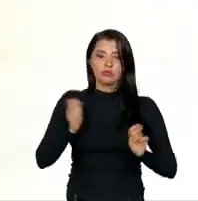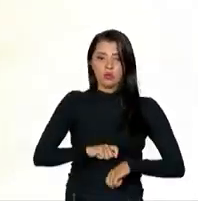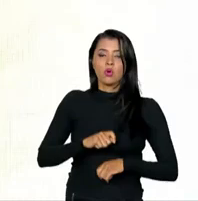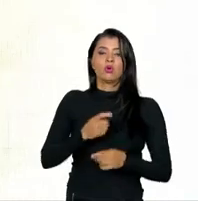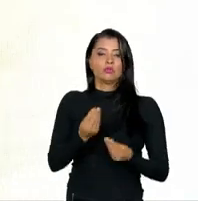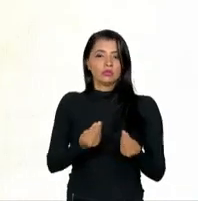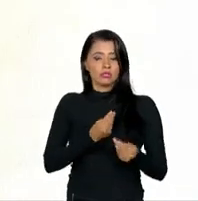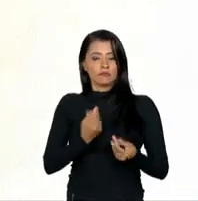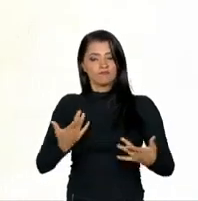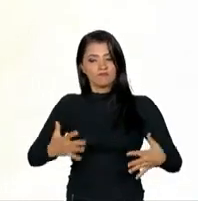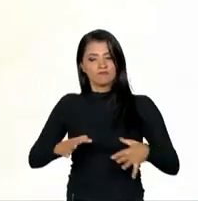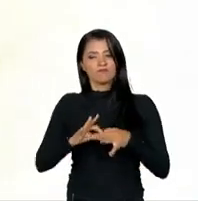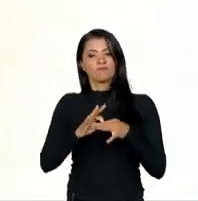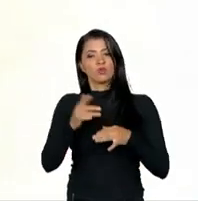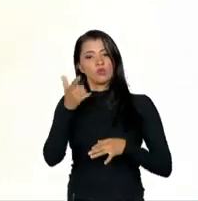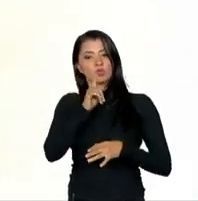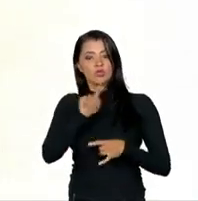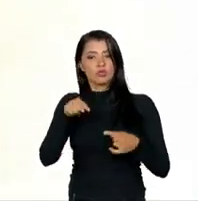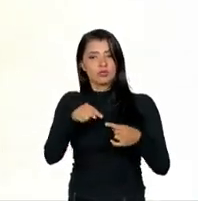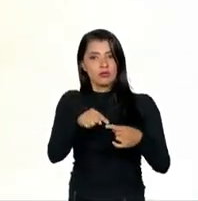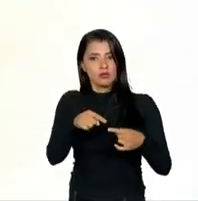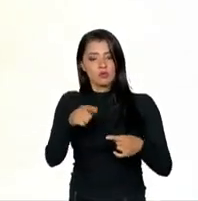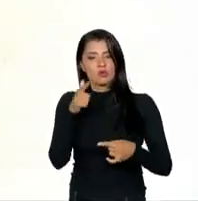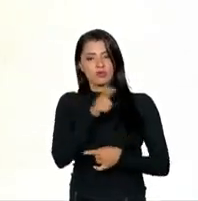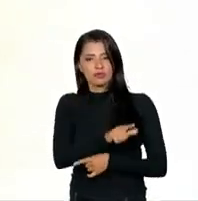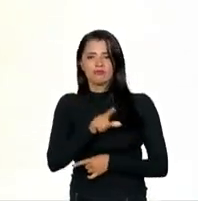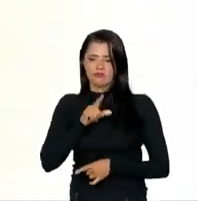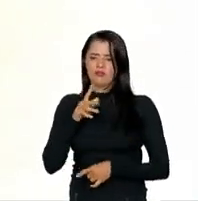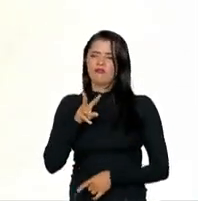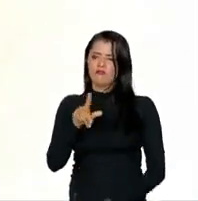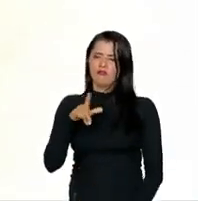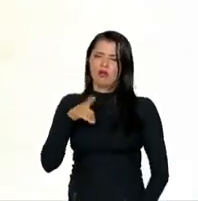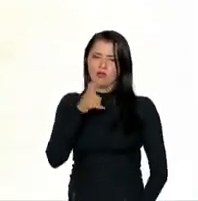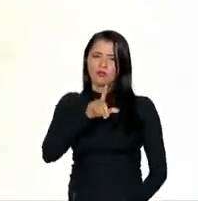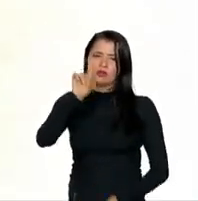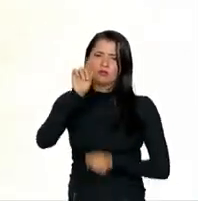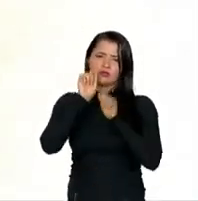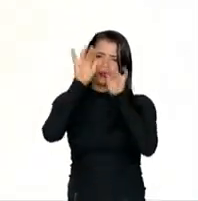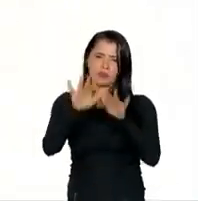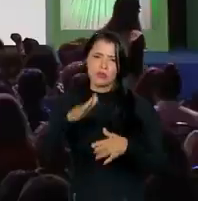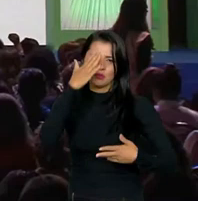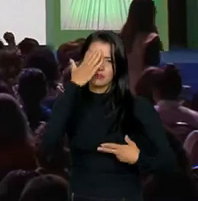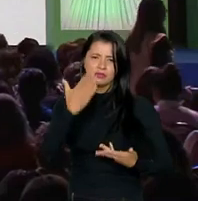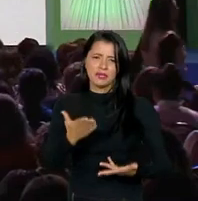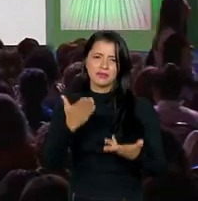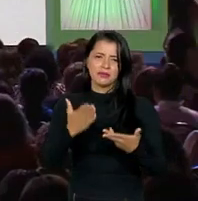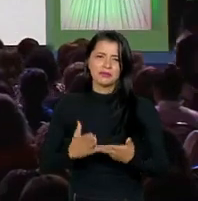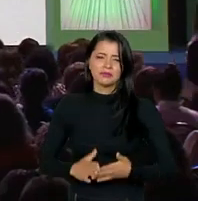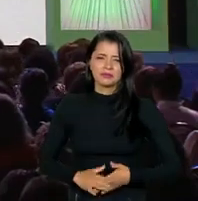de forma integral alcançar esses resultados. E vamos chegar lá. Deus nos abençoe. Muito obrigado.